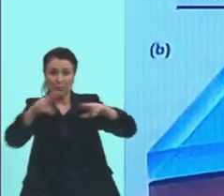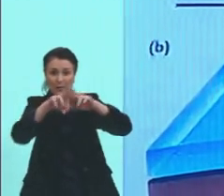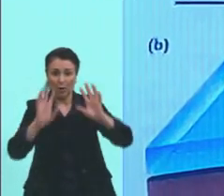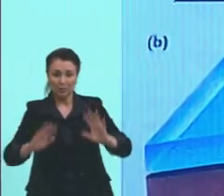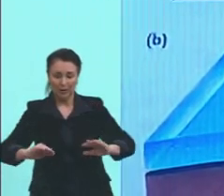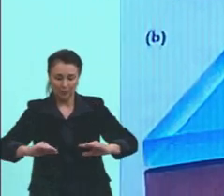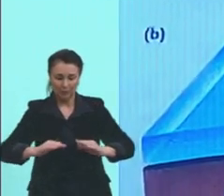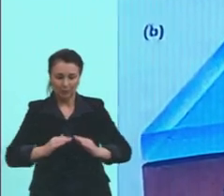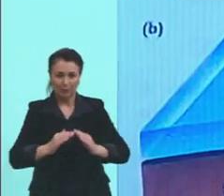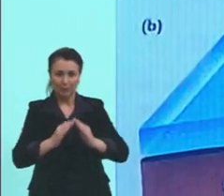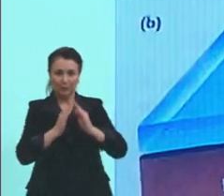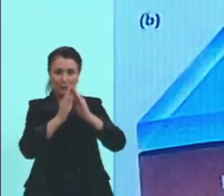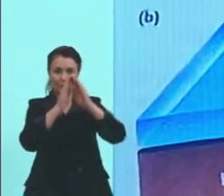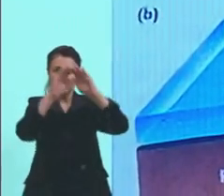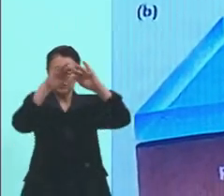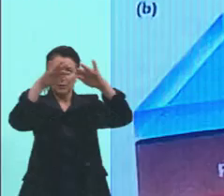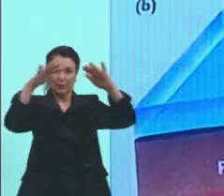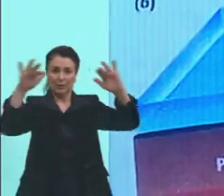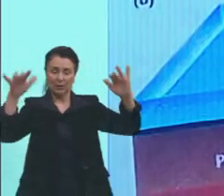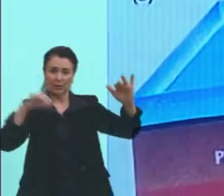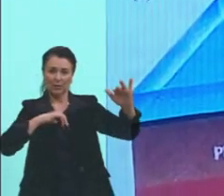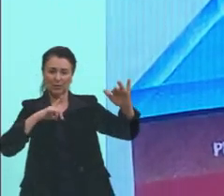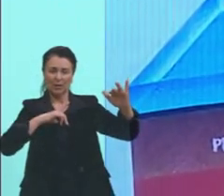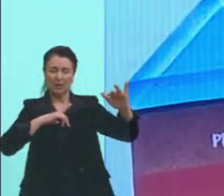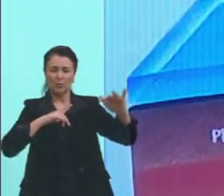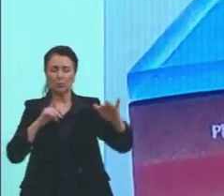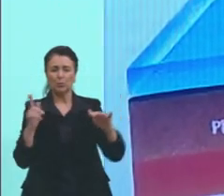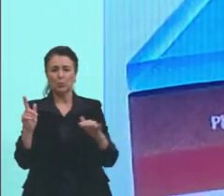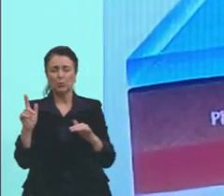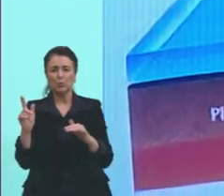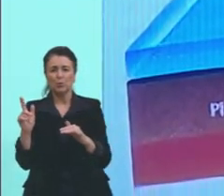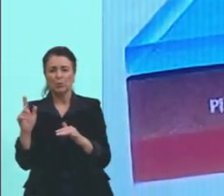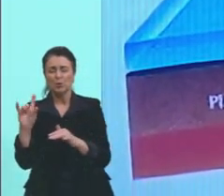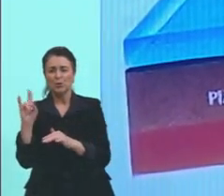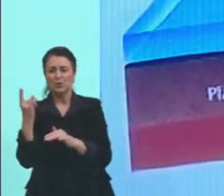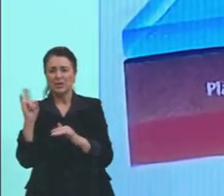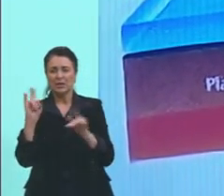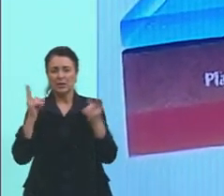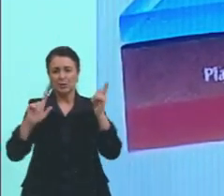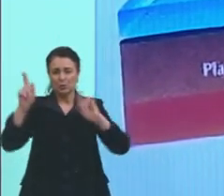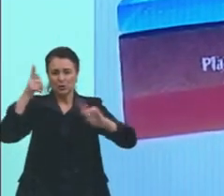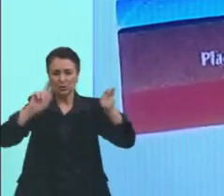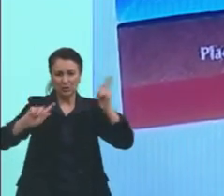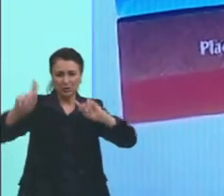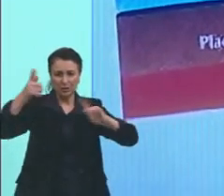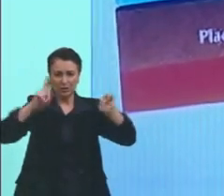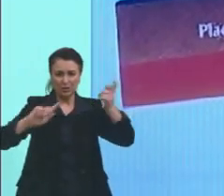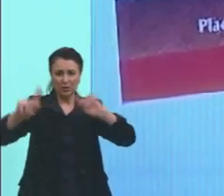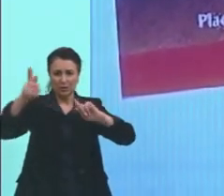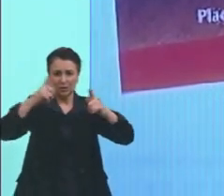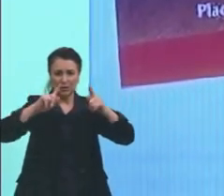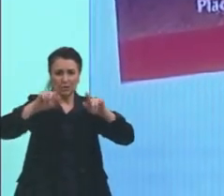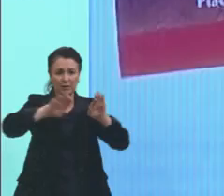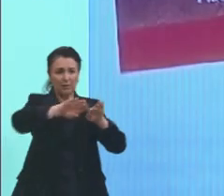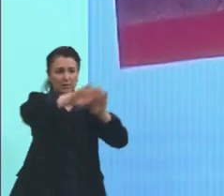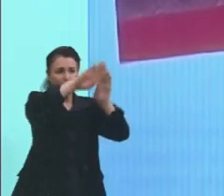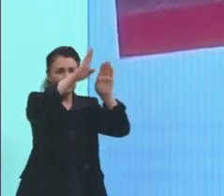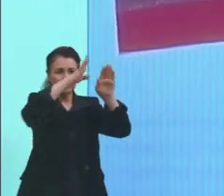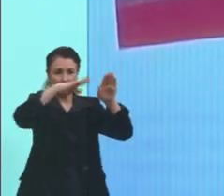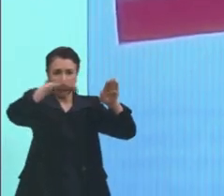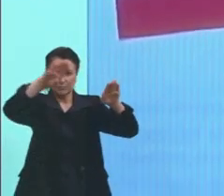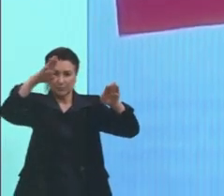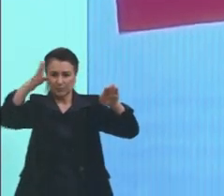a o plástico aqui no para nós né o Chile ali na Cordilheira eu espero que estou nós temos uma placa